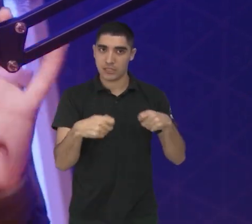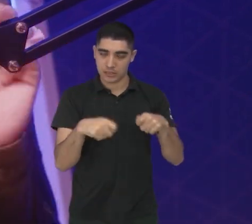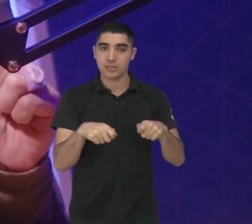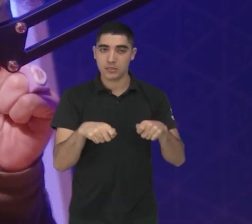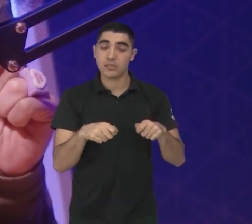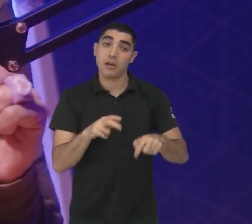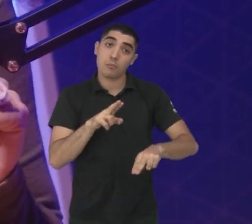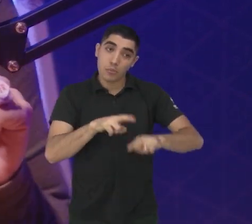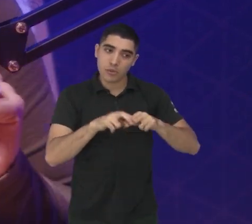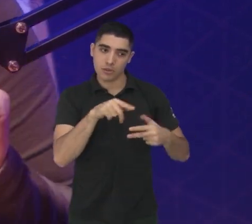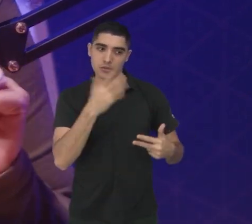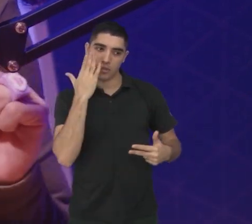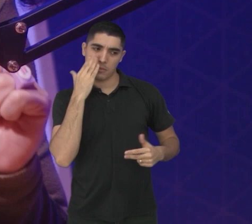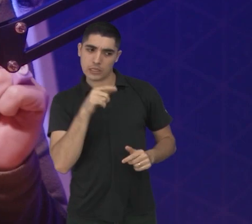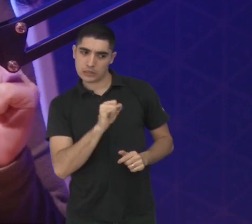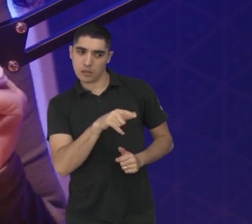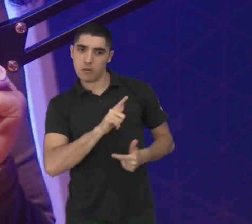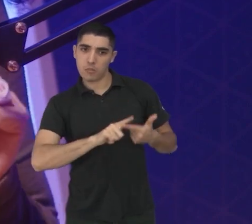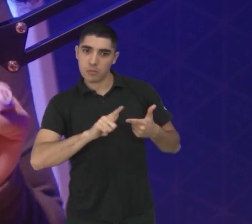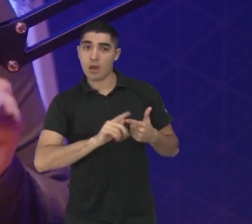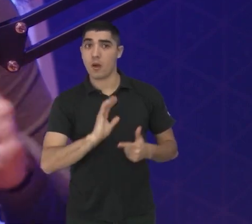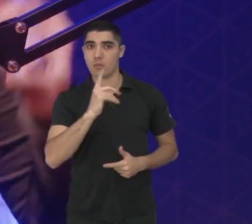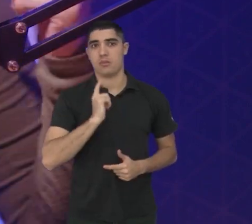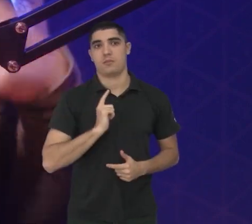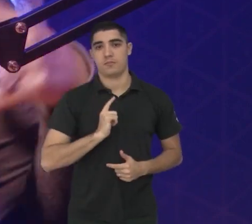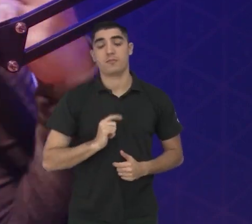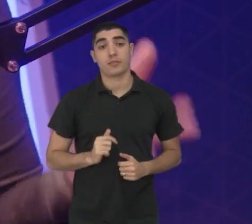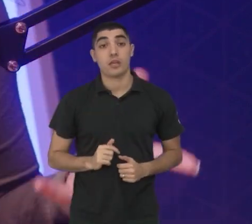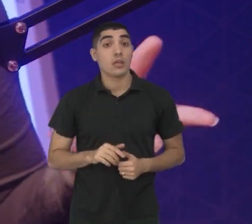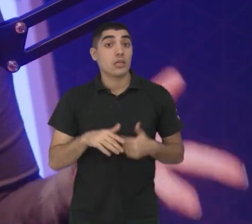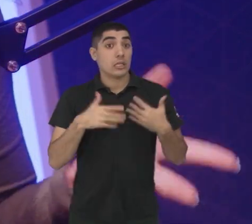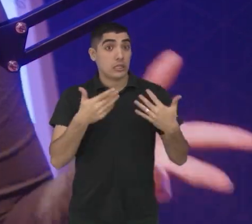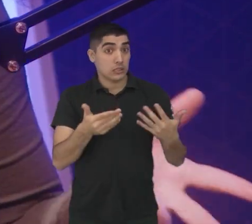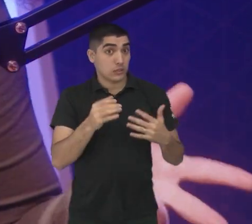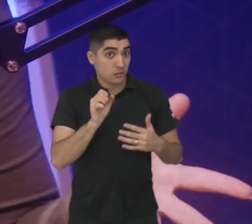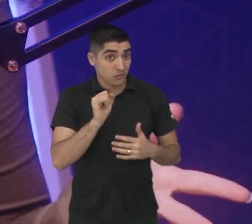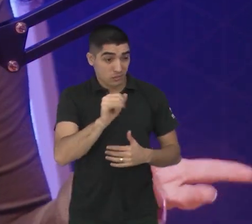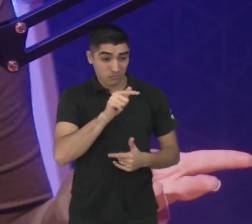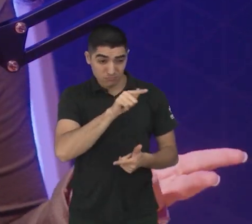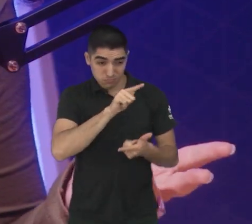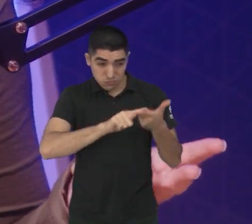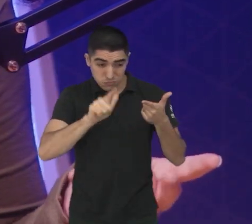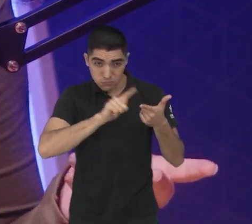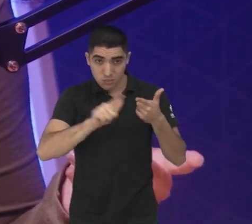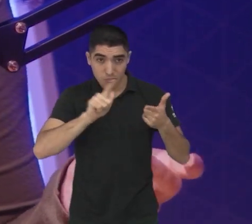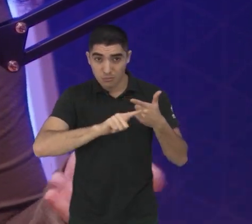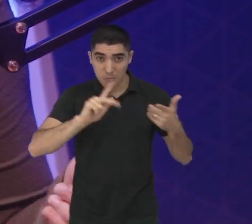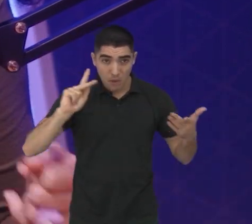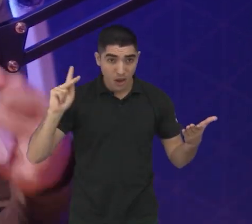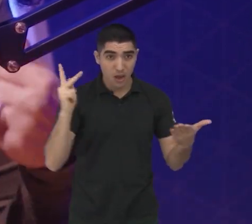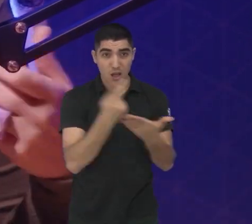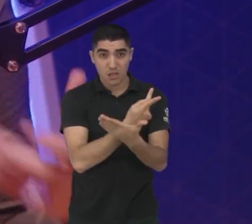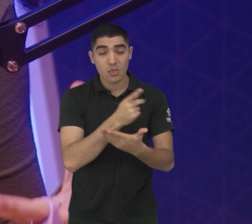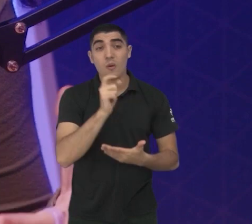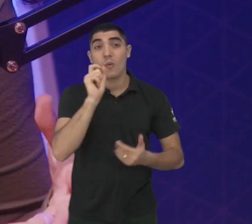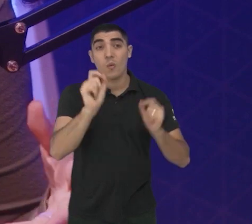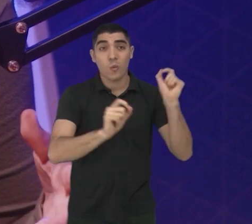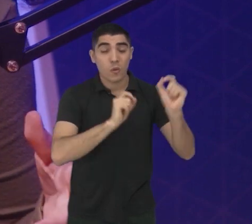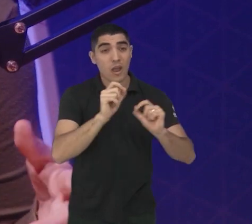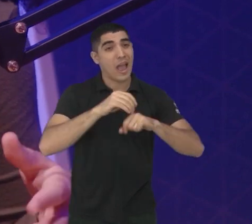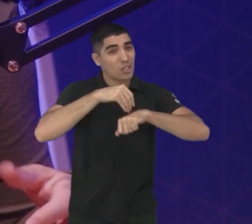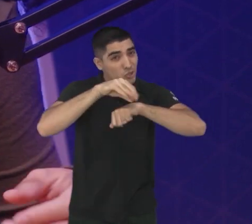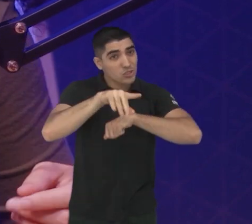alerta que é preciso estar atento. E no meio do caos, no meio da confusão, a maior